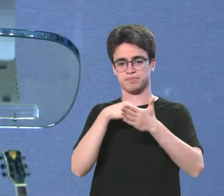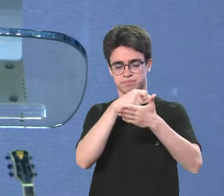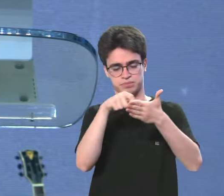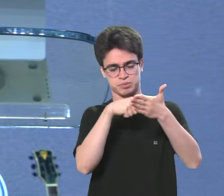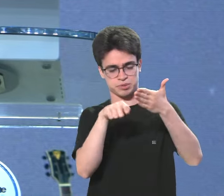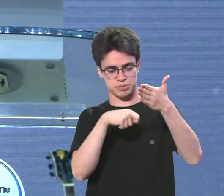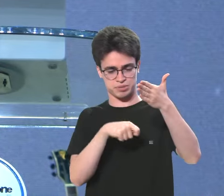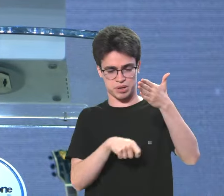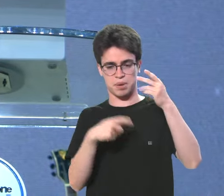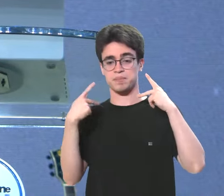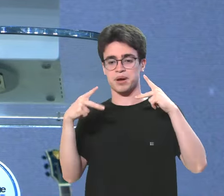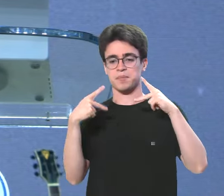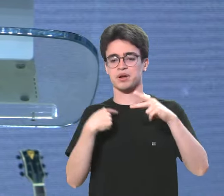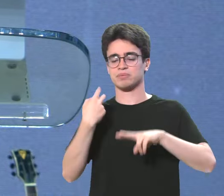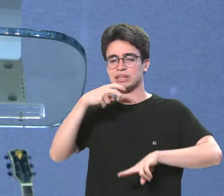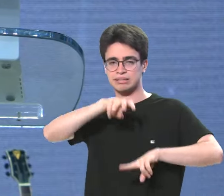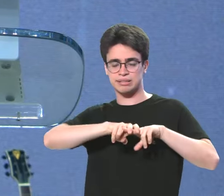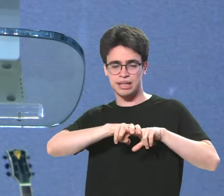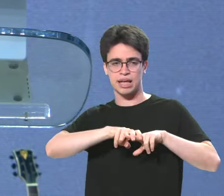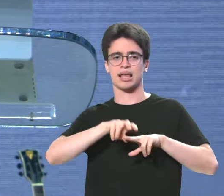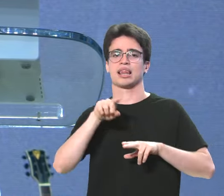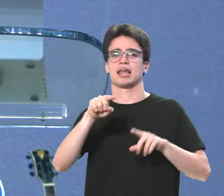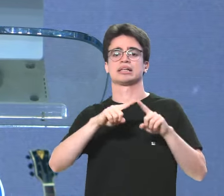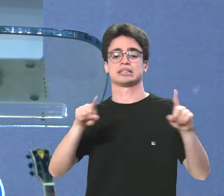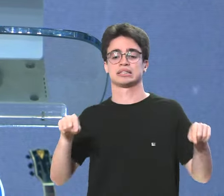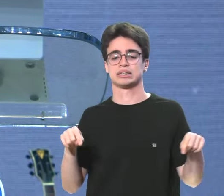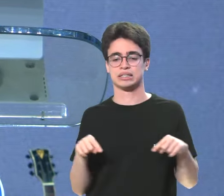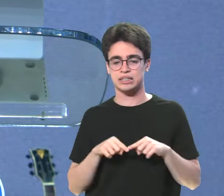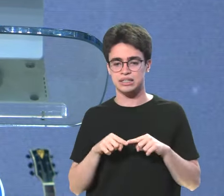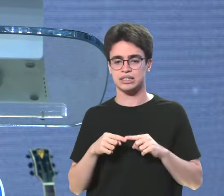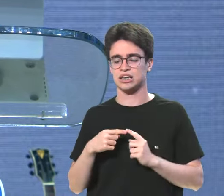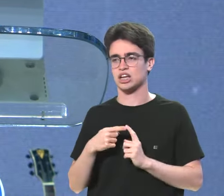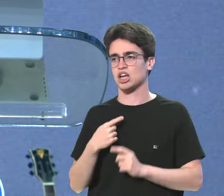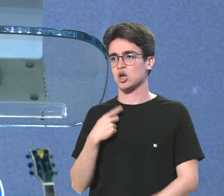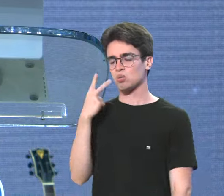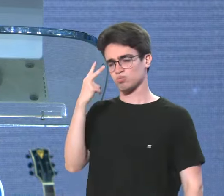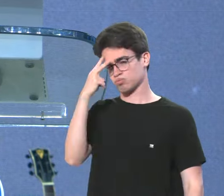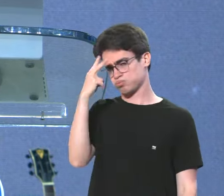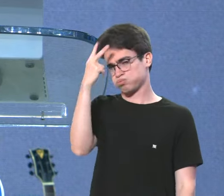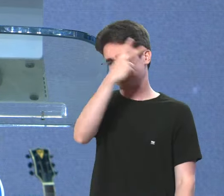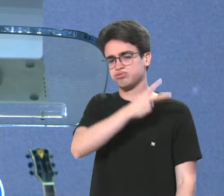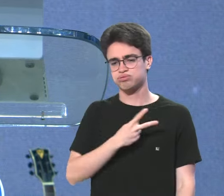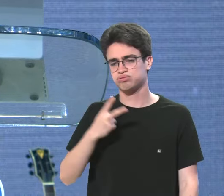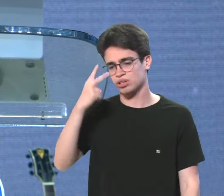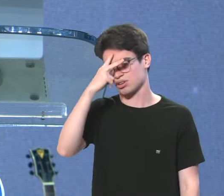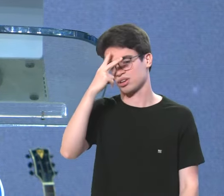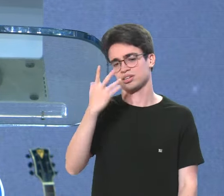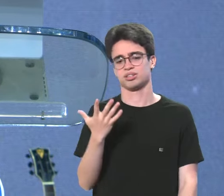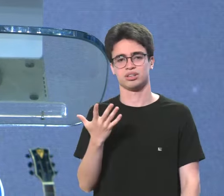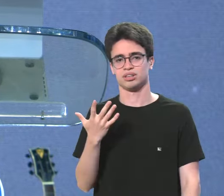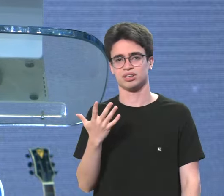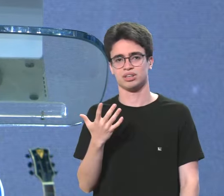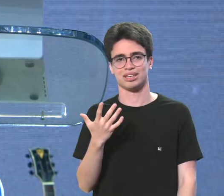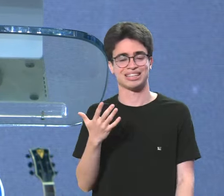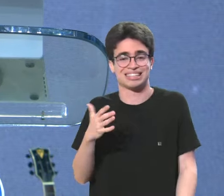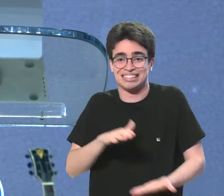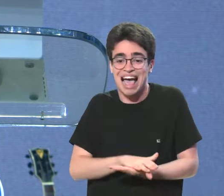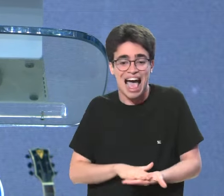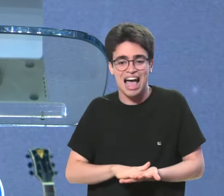palavra sentei numa sala eu passei 2 horas e não saiu